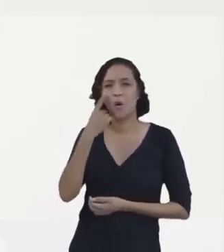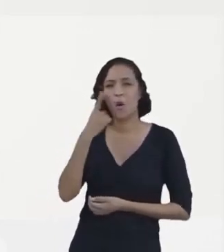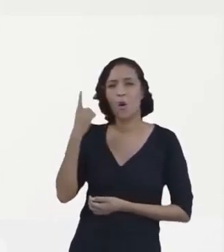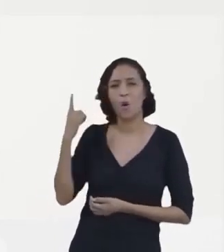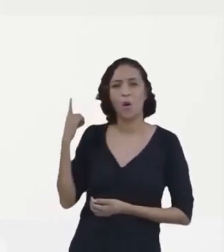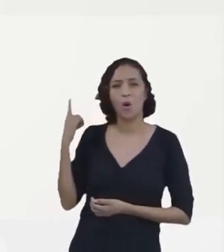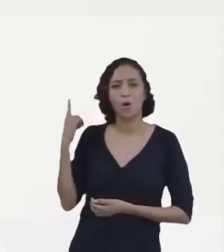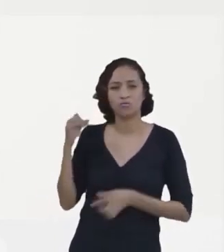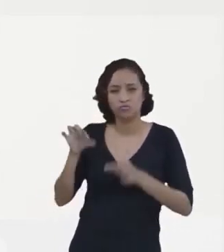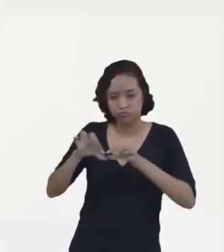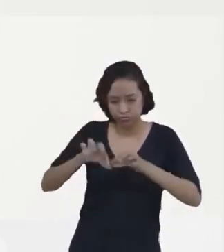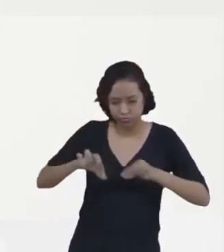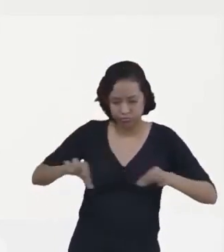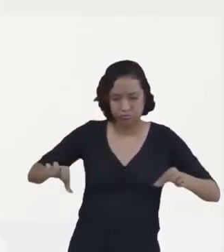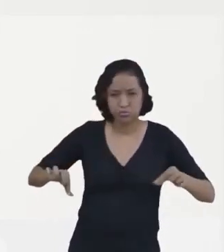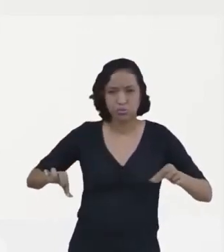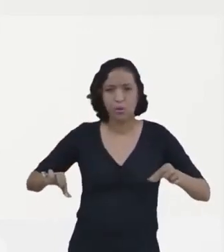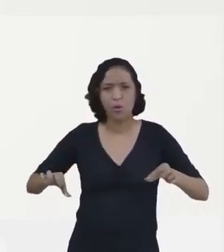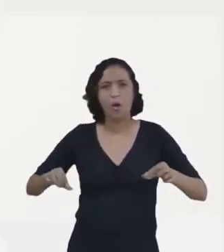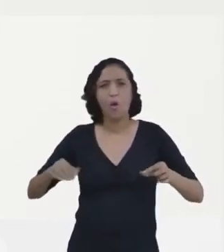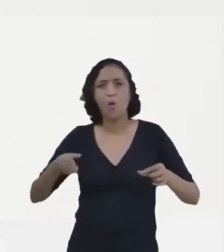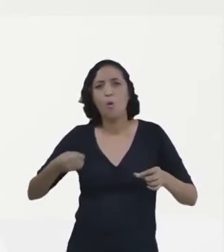Uns 20 centímetros?